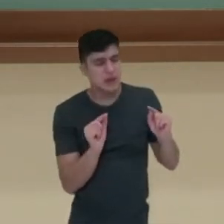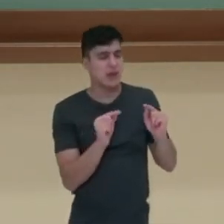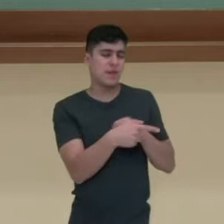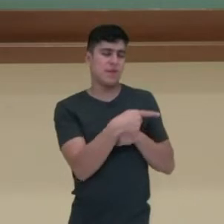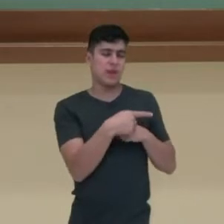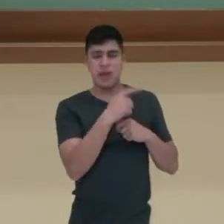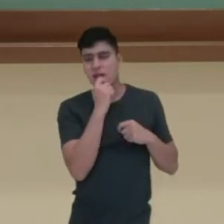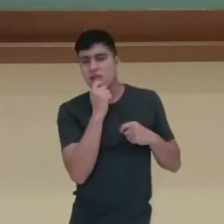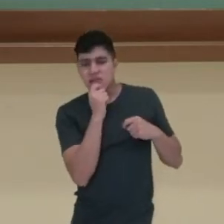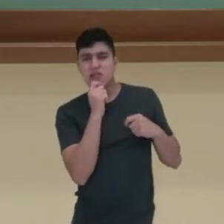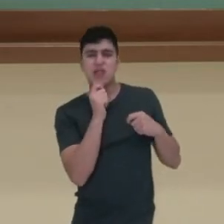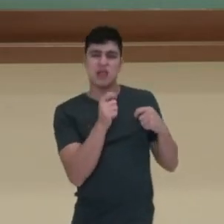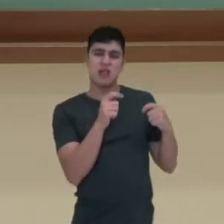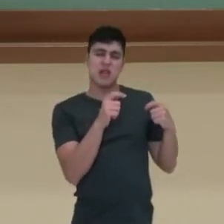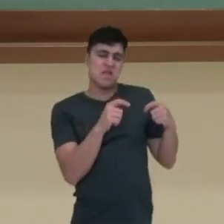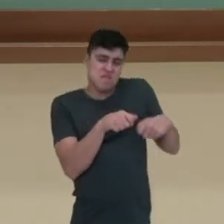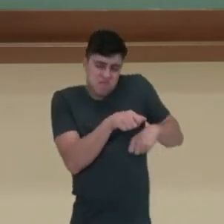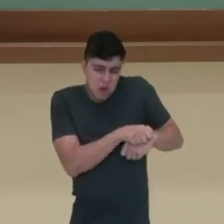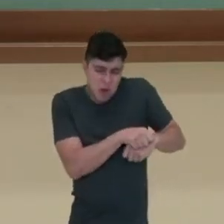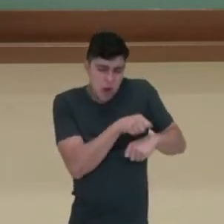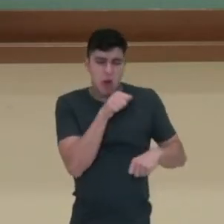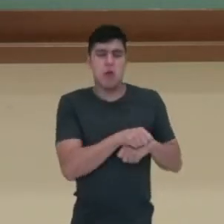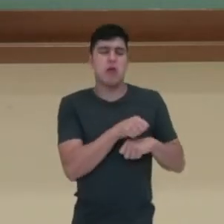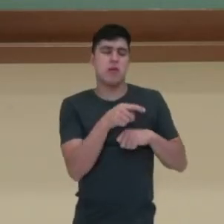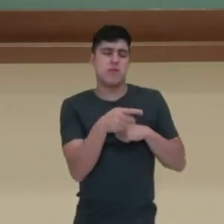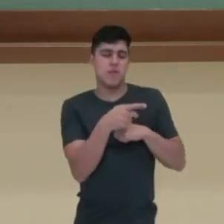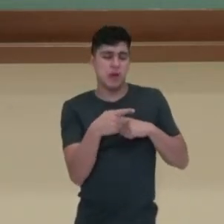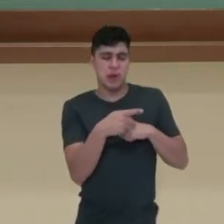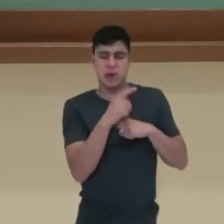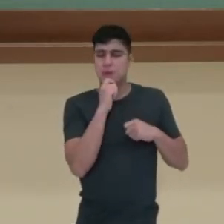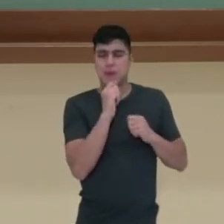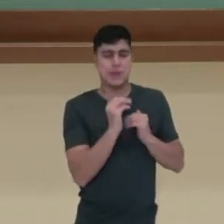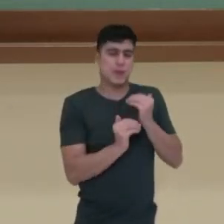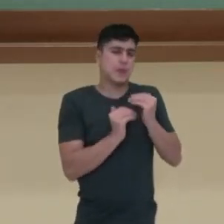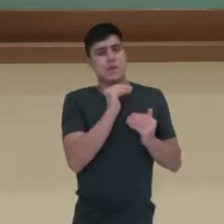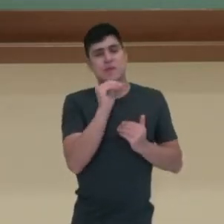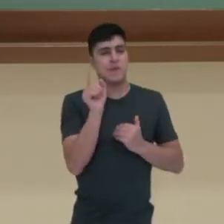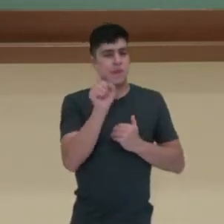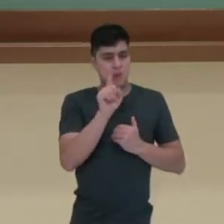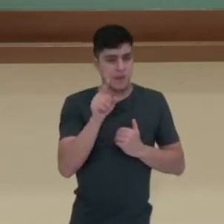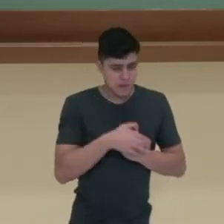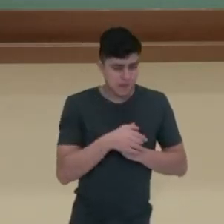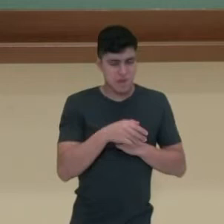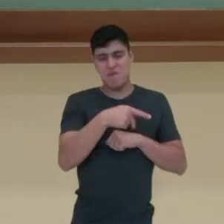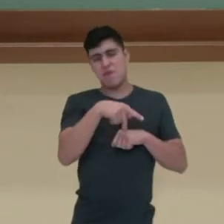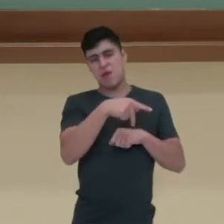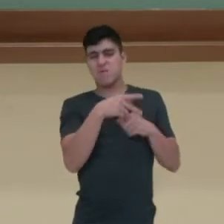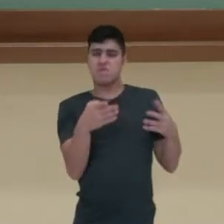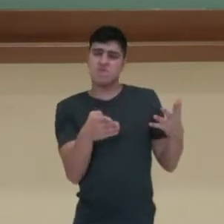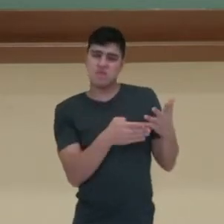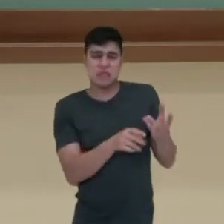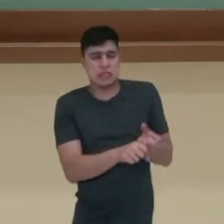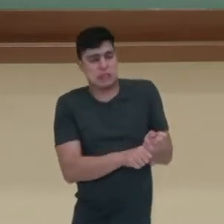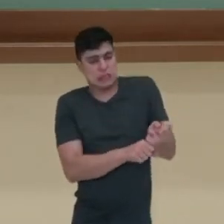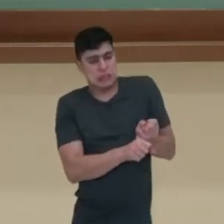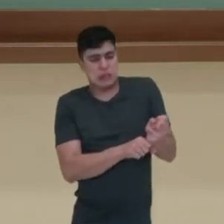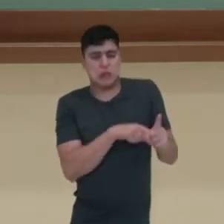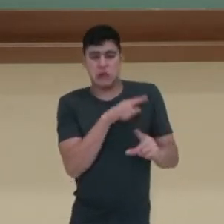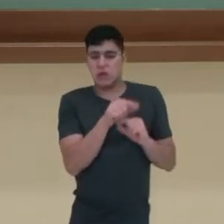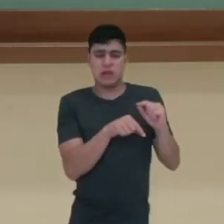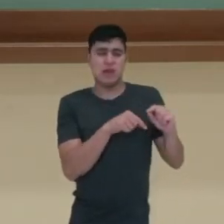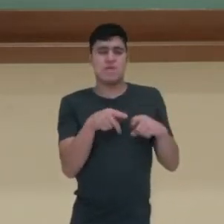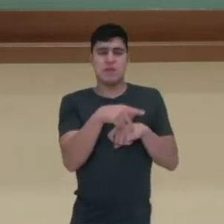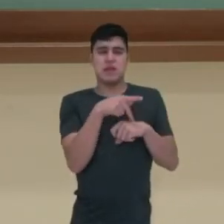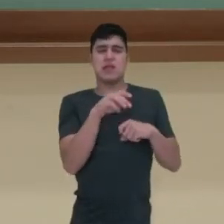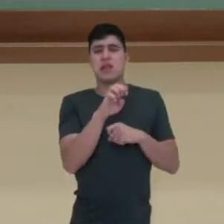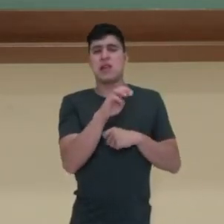considerados a periferia, os países periféricos, ou os países que já há algum tempo são chamados de